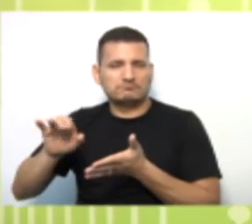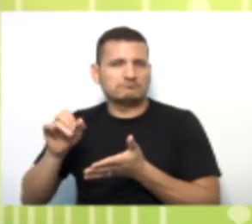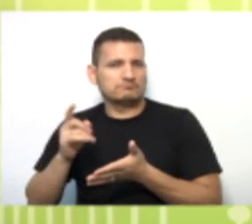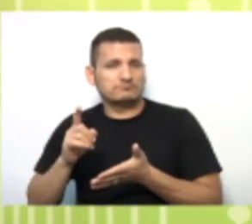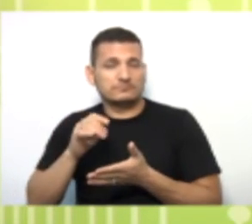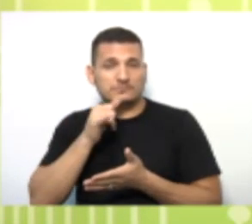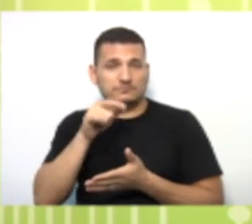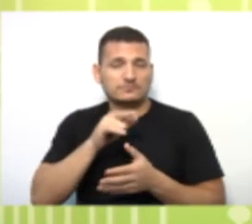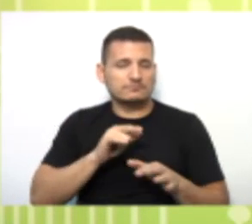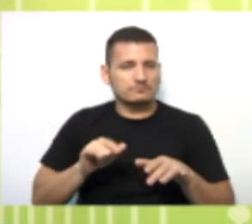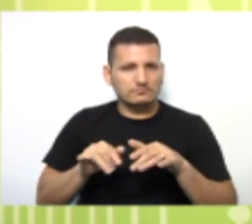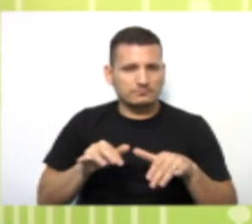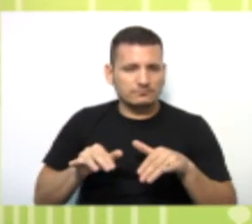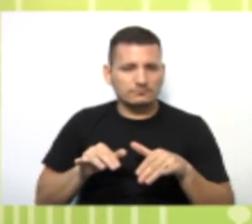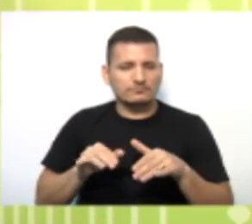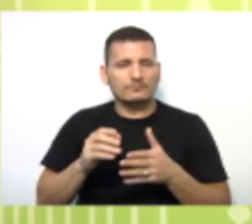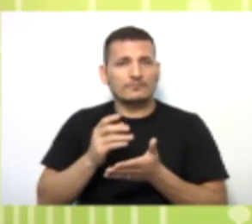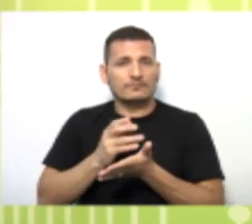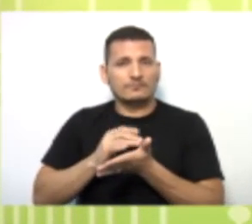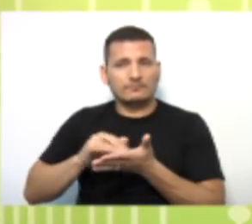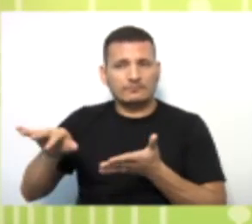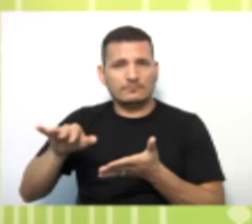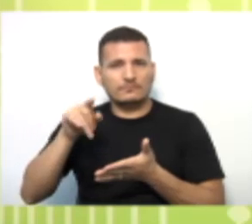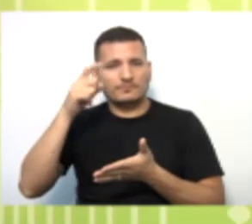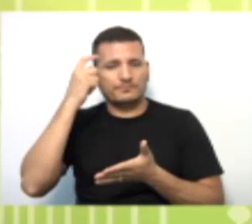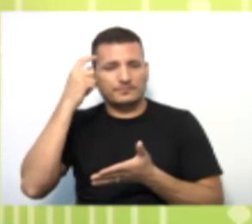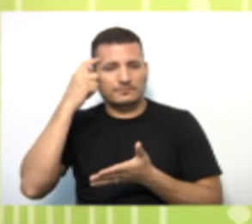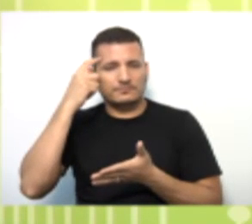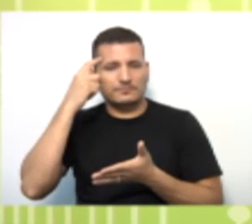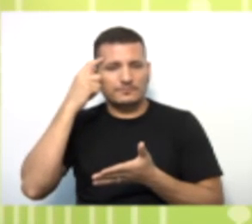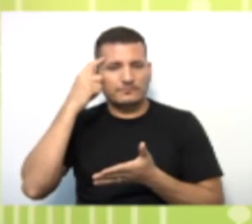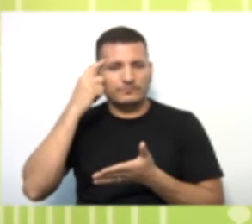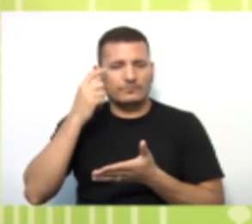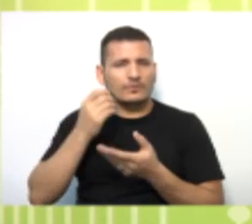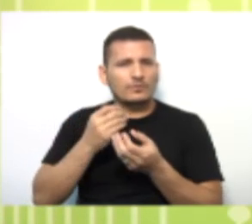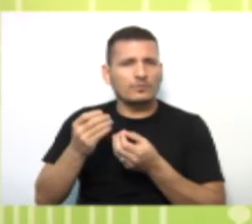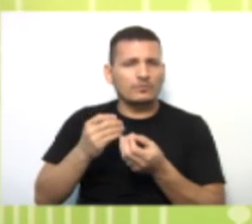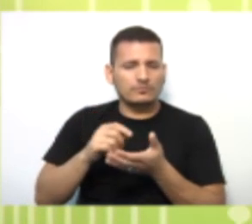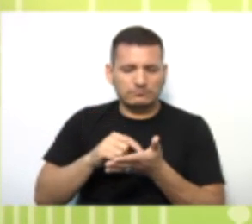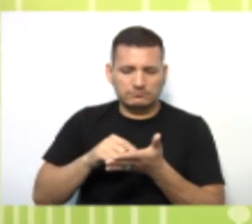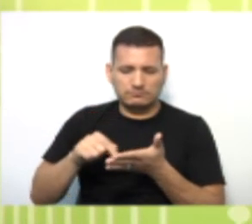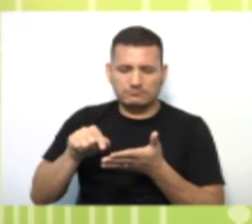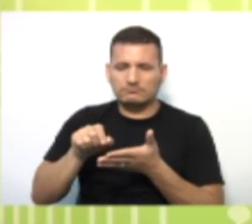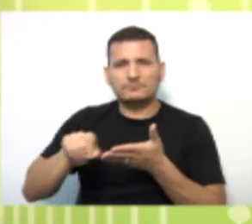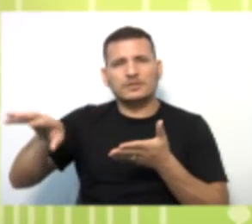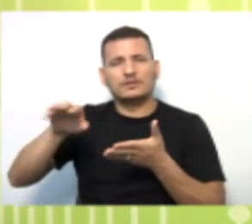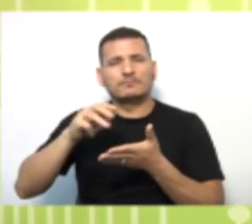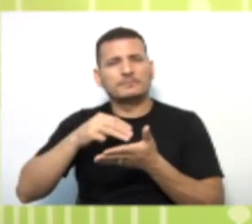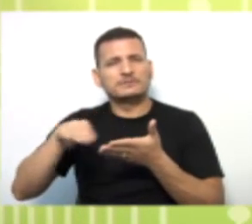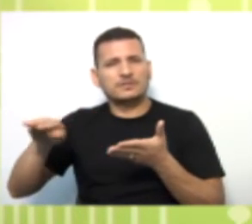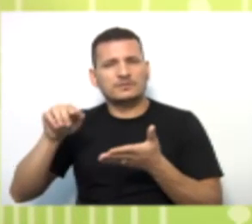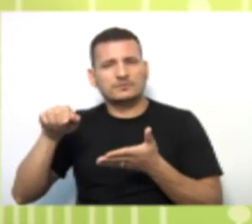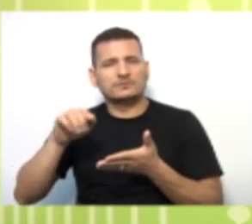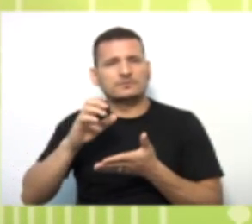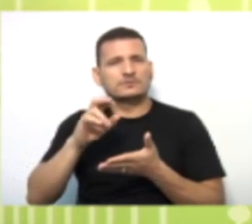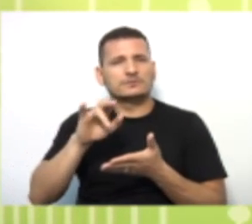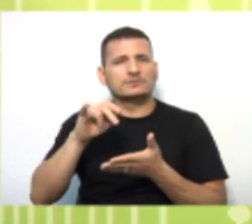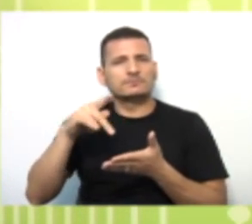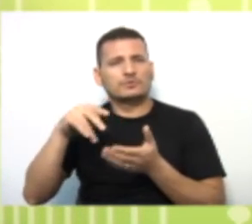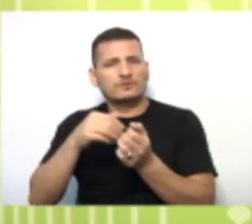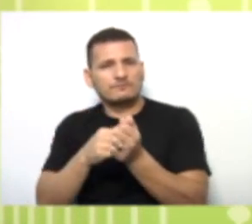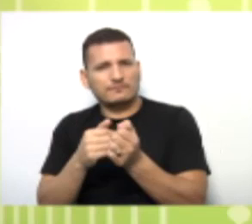quando você é programador e quando a mensagem vai, você pensa de forma... Qual foi o procedimento para essa mensagem ir? Ela foi criptografada, ela